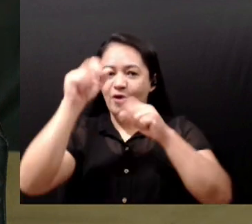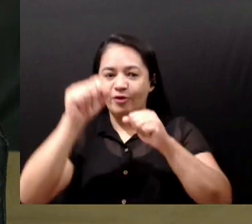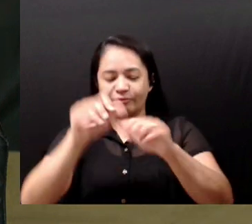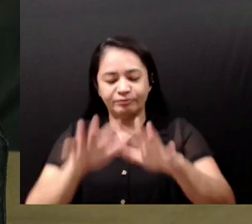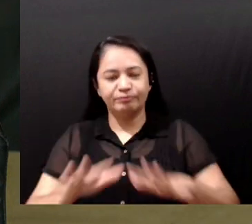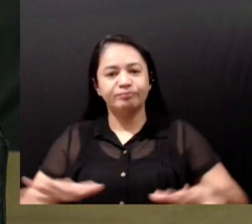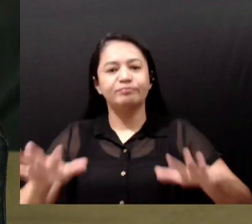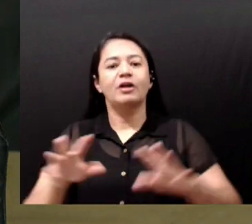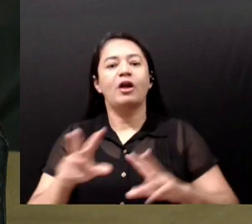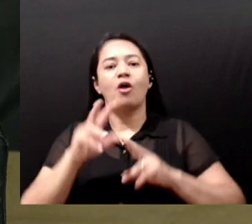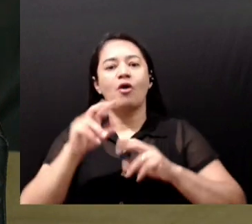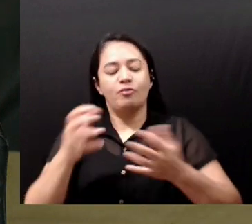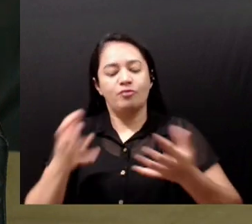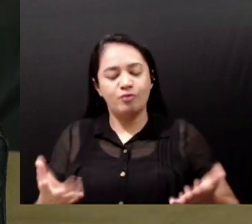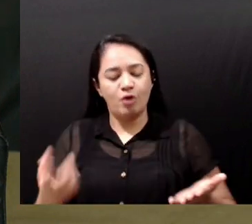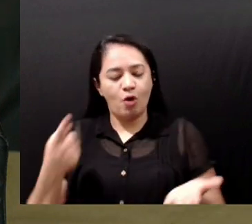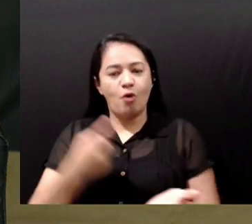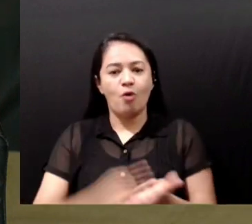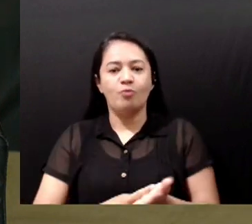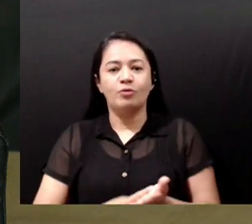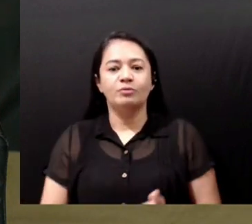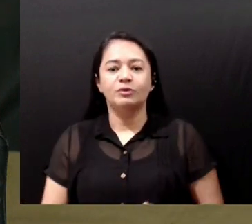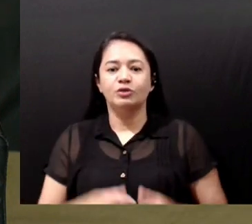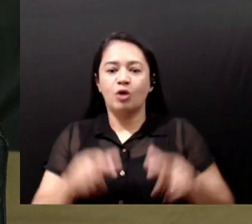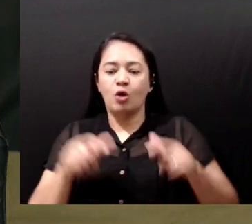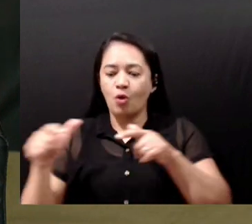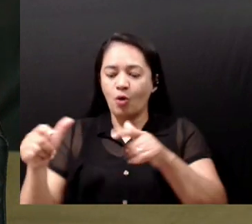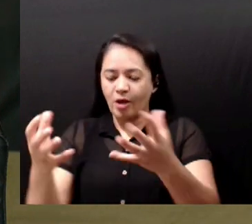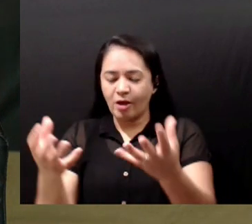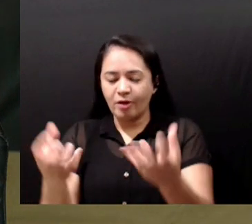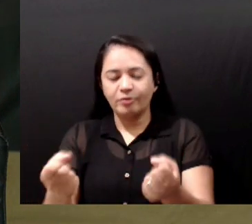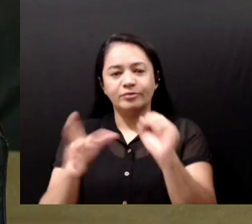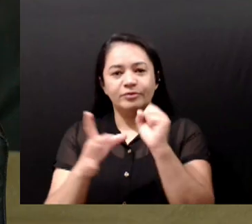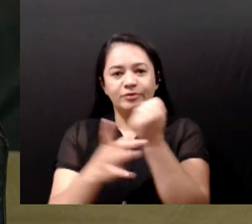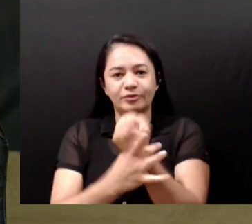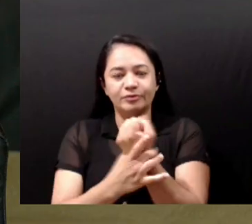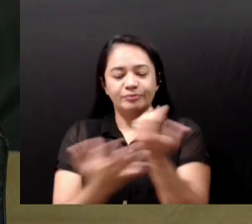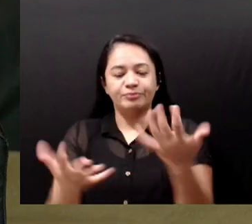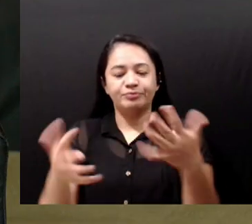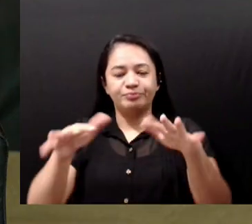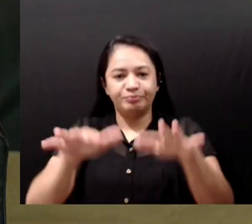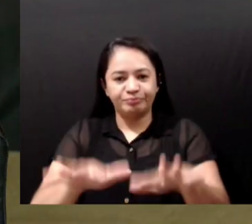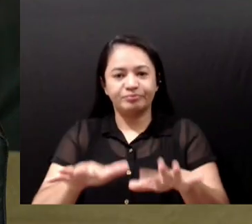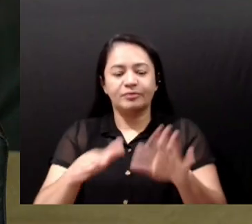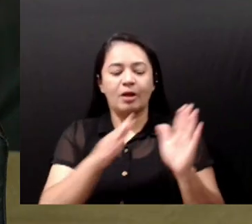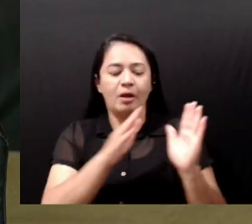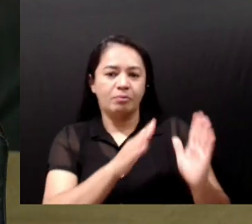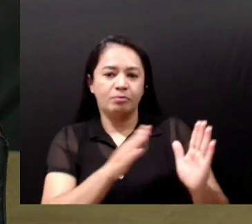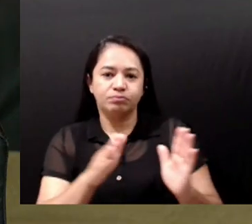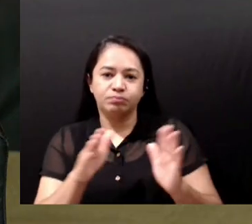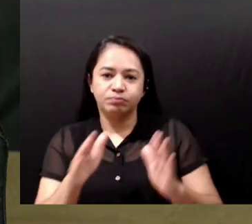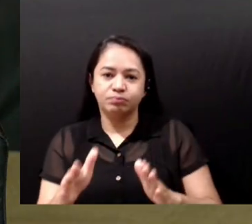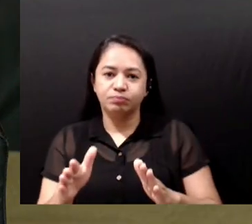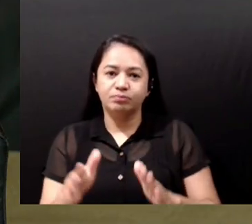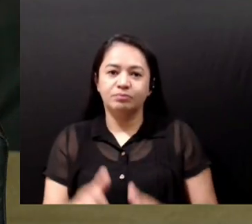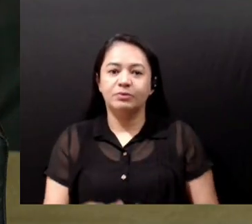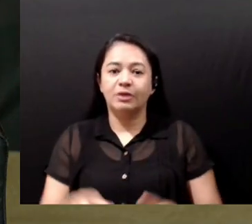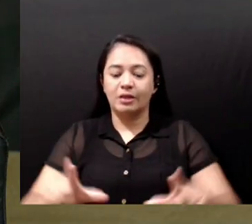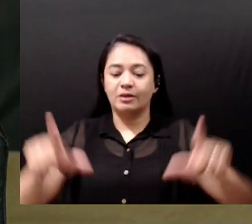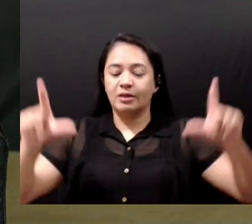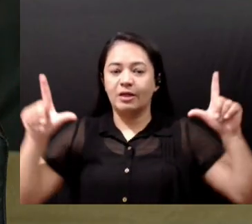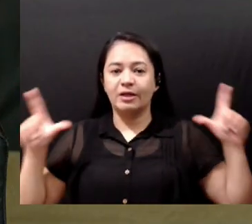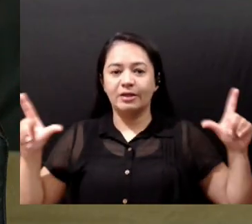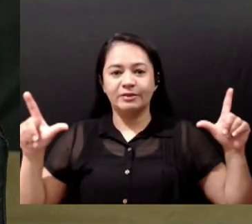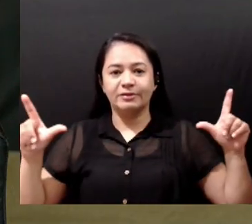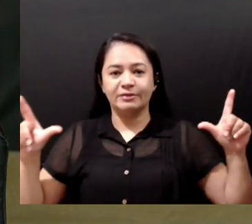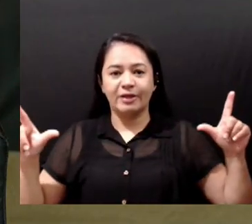o compromisso de oferecer um espaço acolhedor, seguro e inclusivo. A programação destaca bandas com integrantes